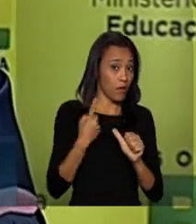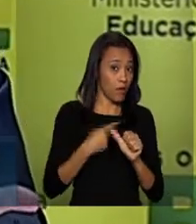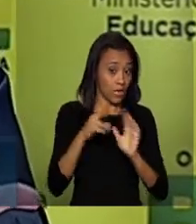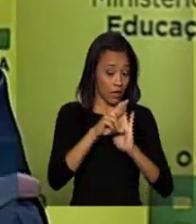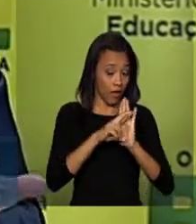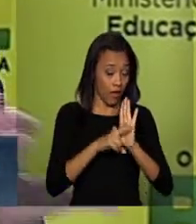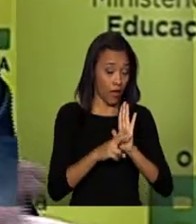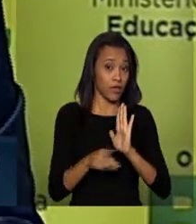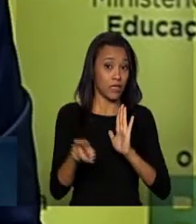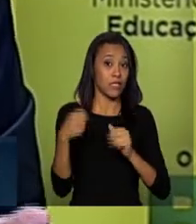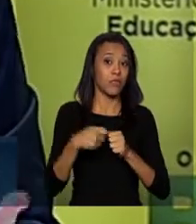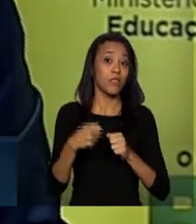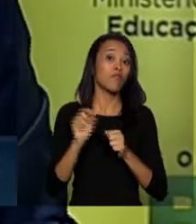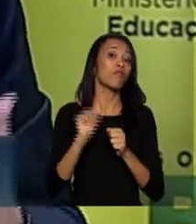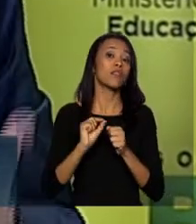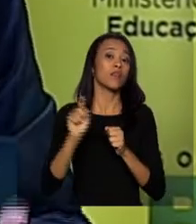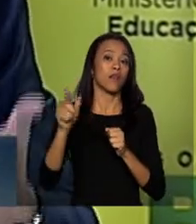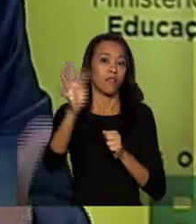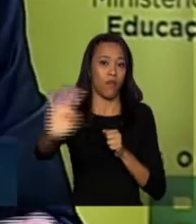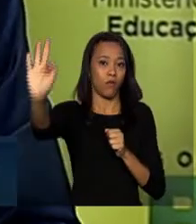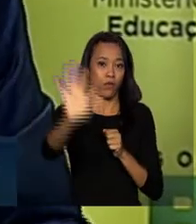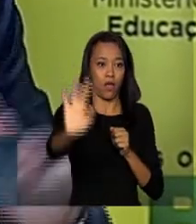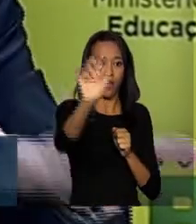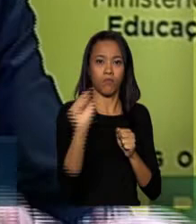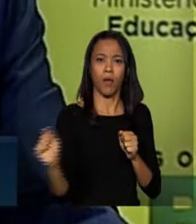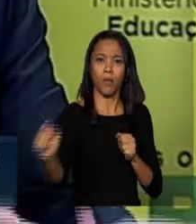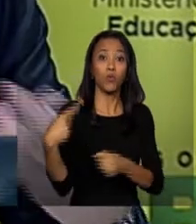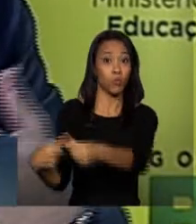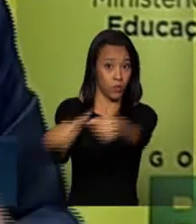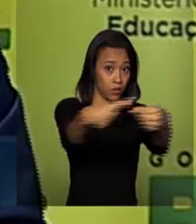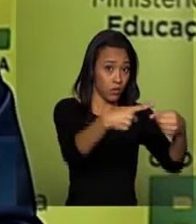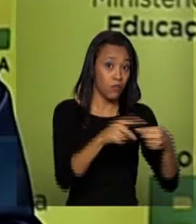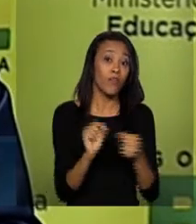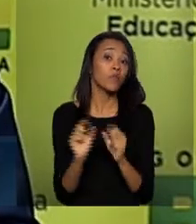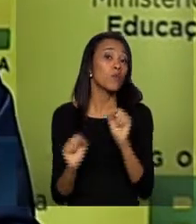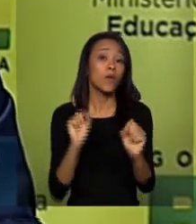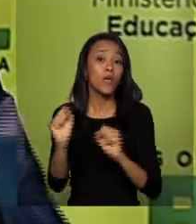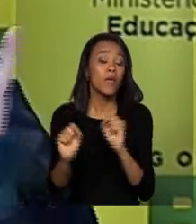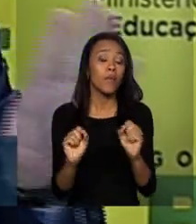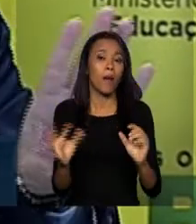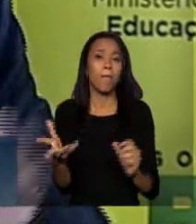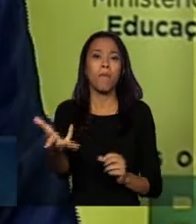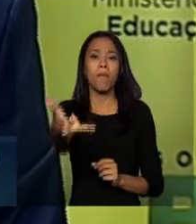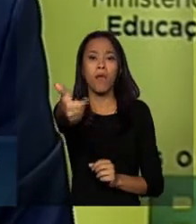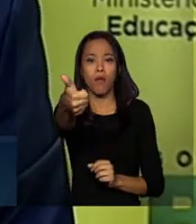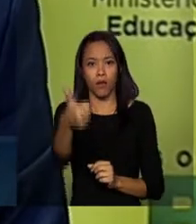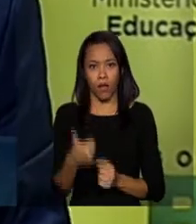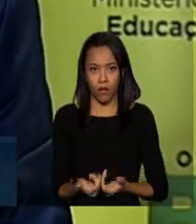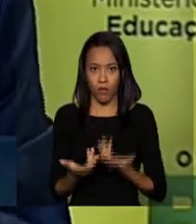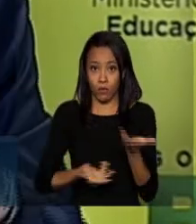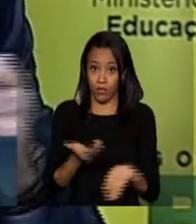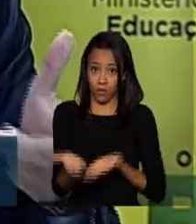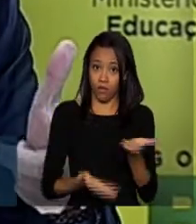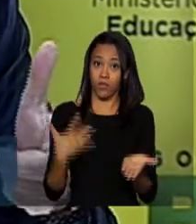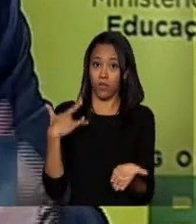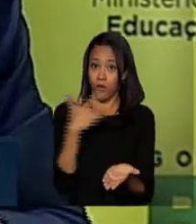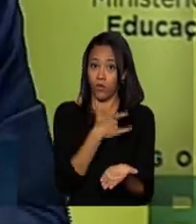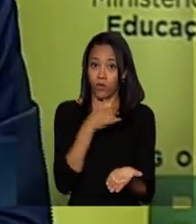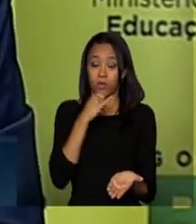privada vai fazer para aprimorar os serviços de saúde da região. Vou dar exemplo concreto. Não significa